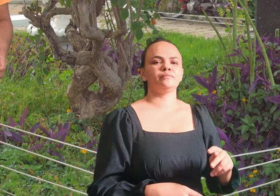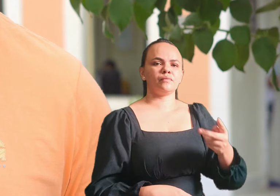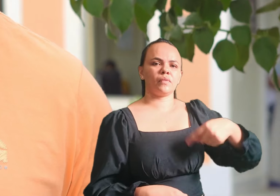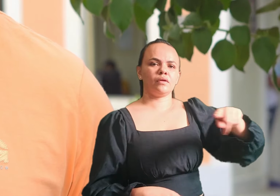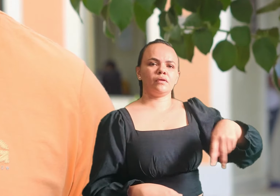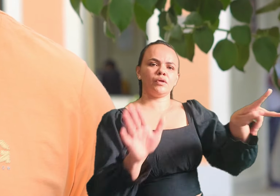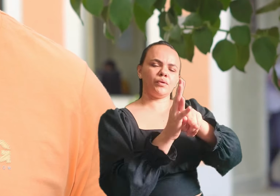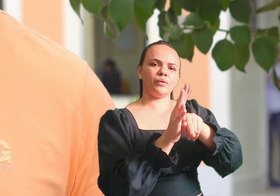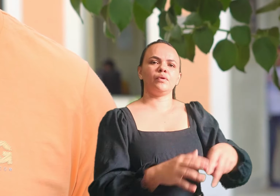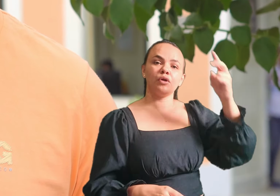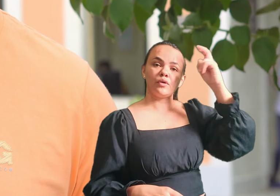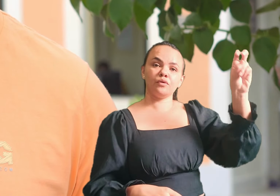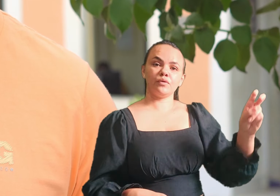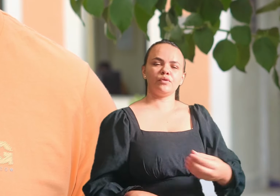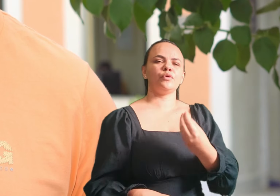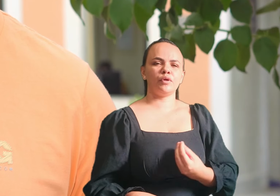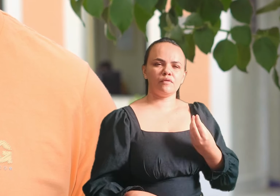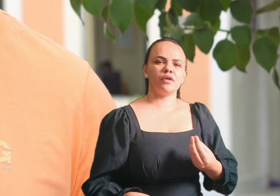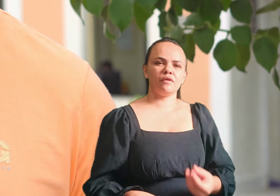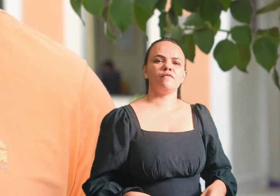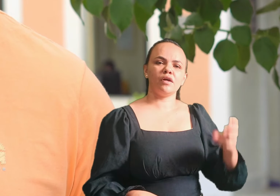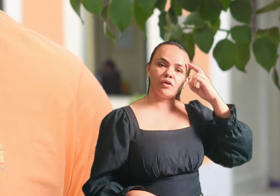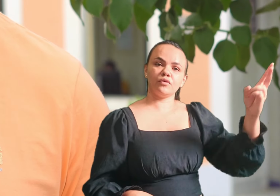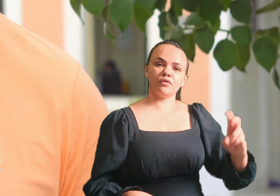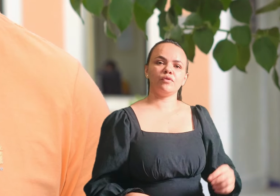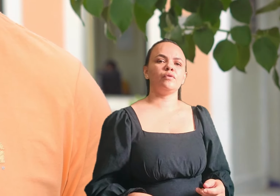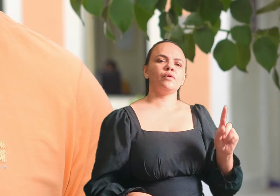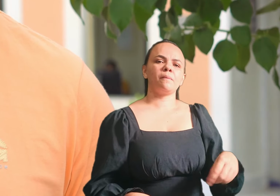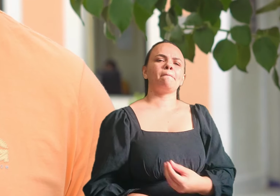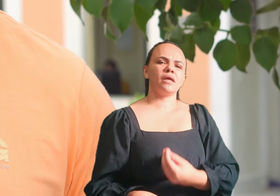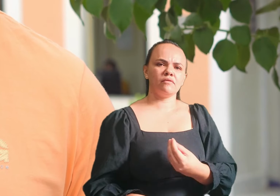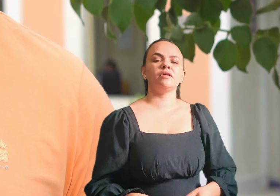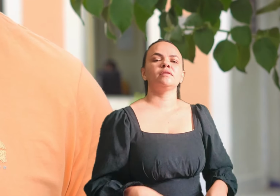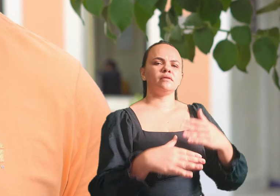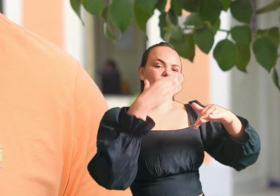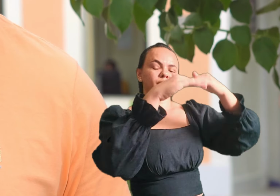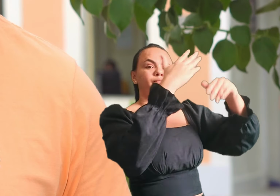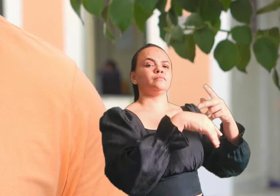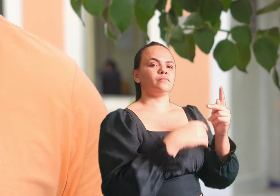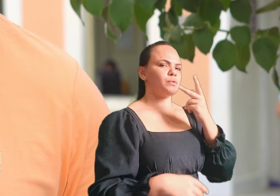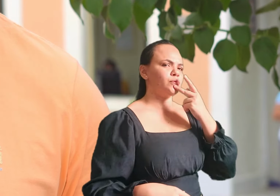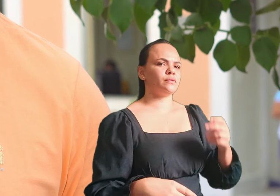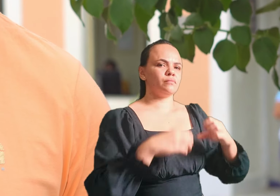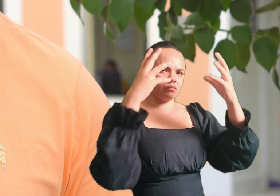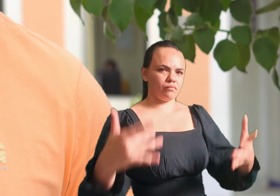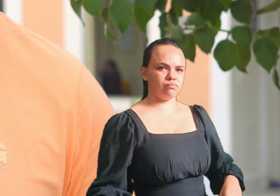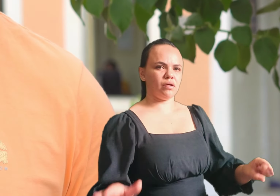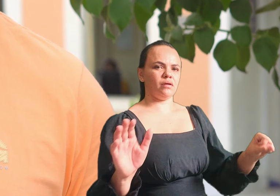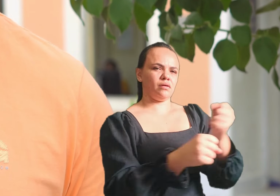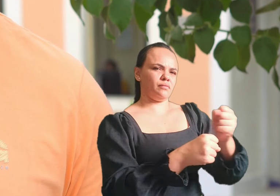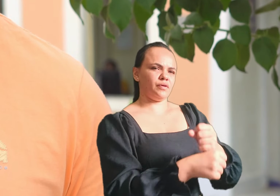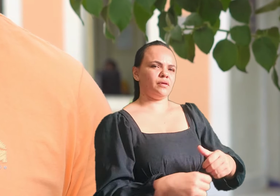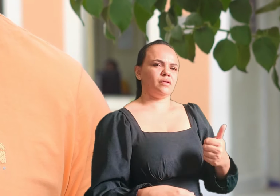Cultura viva cultura que é vida falar de algo Centenário falar de